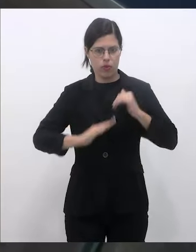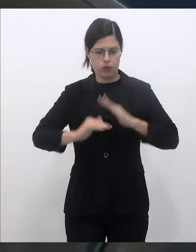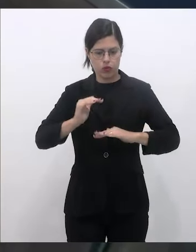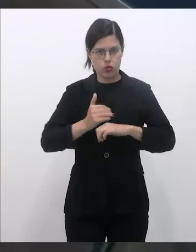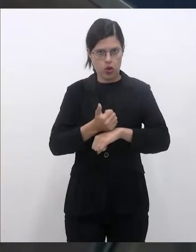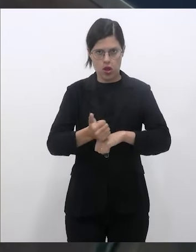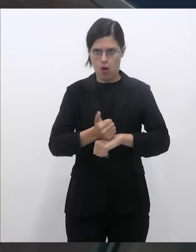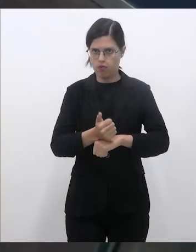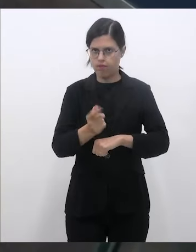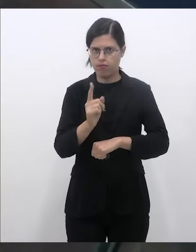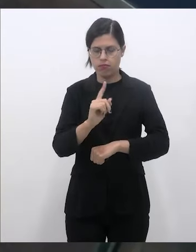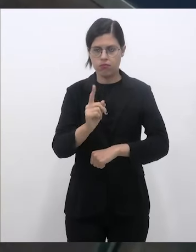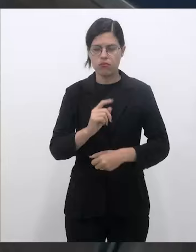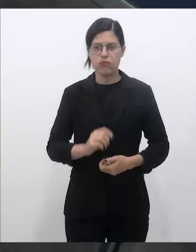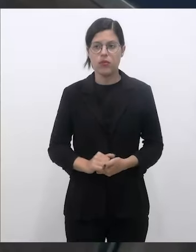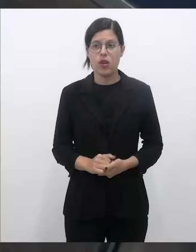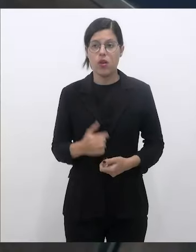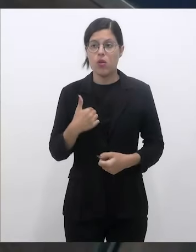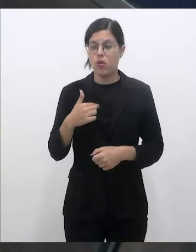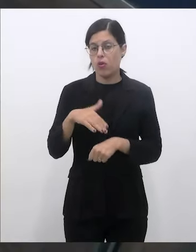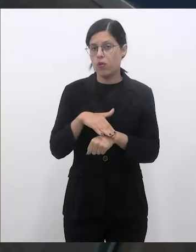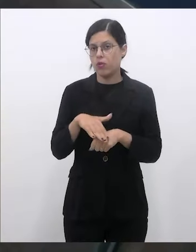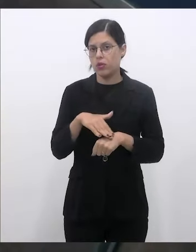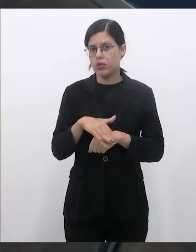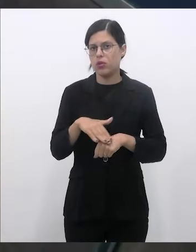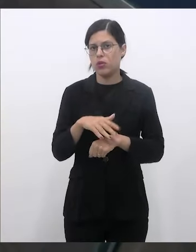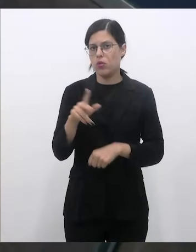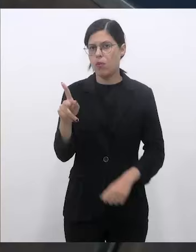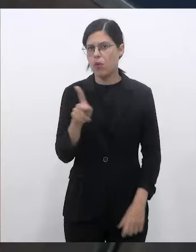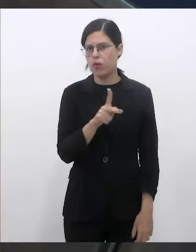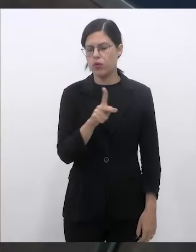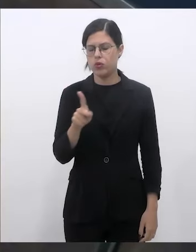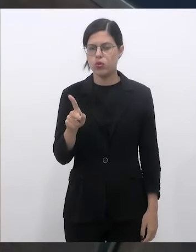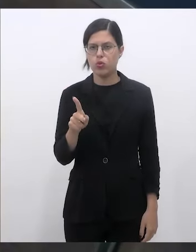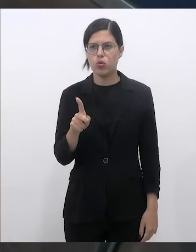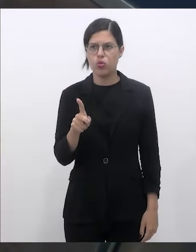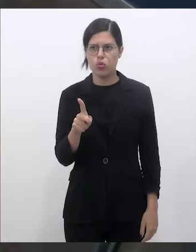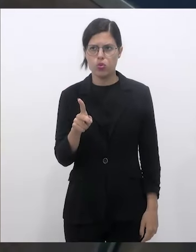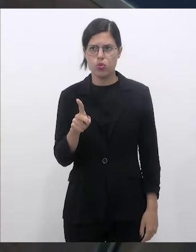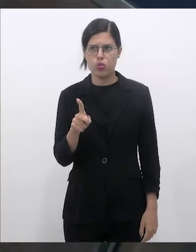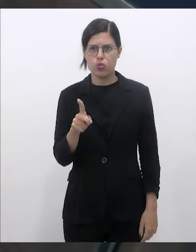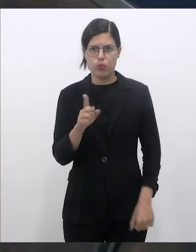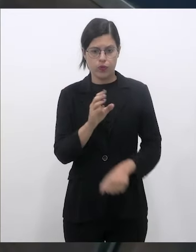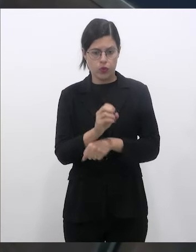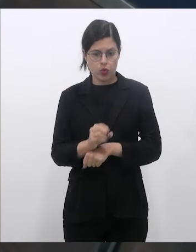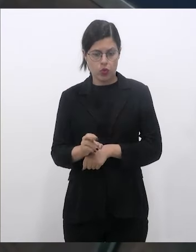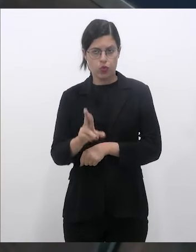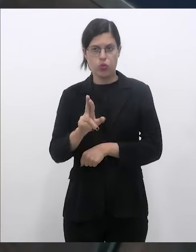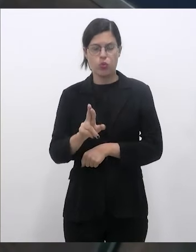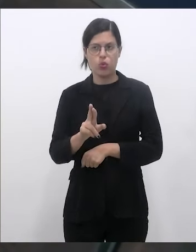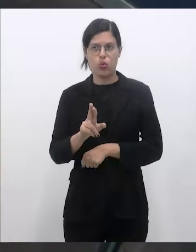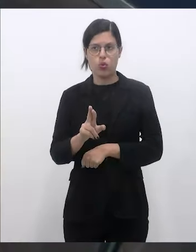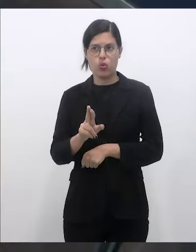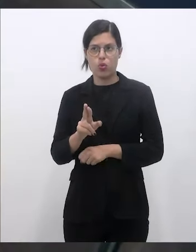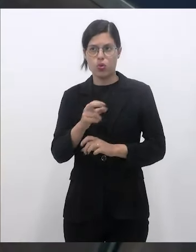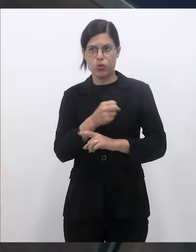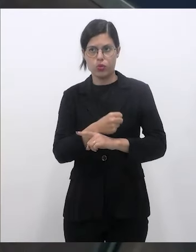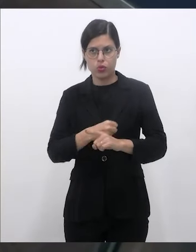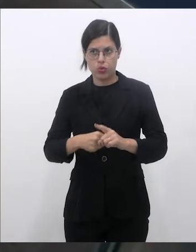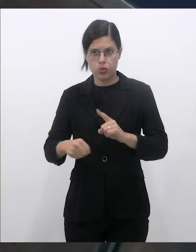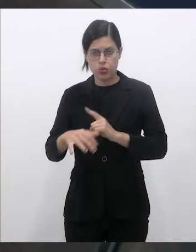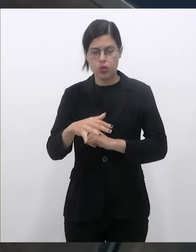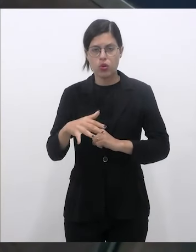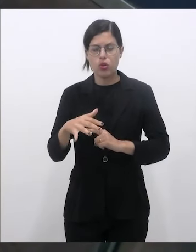humano profissional. Recentemente eu estava conversando com um professor doutor